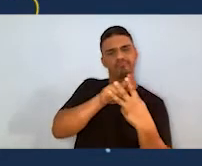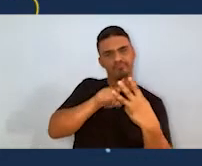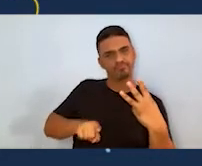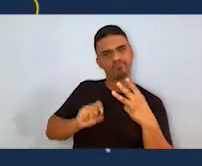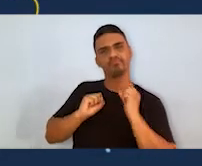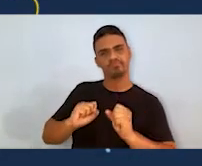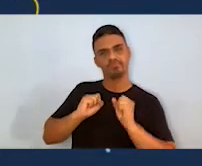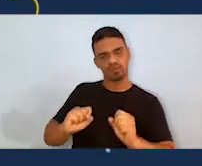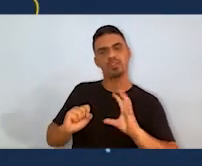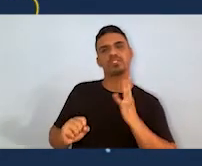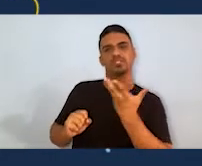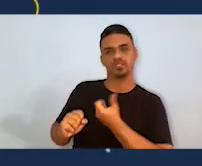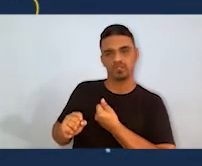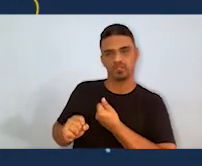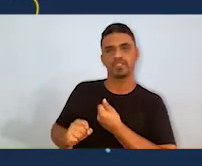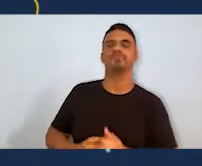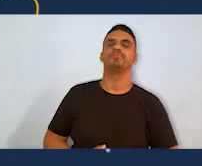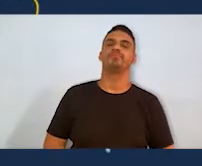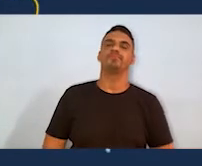Eu vou salvar aqui